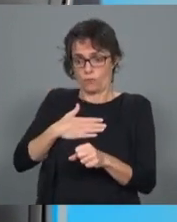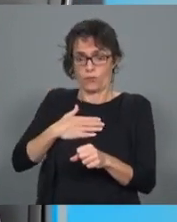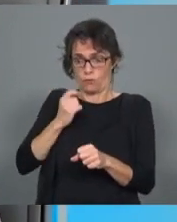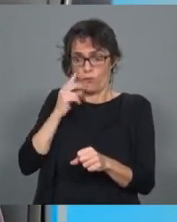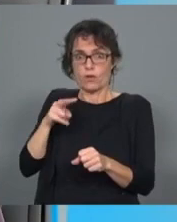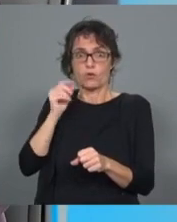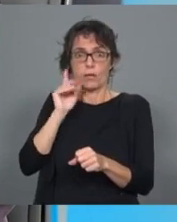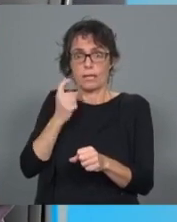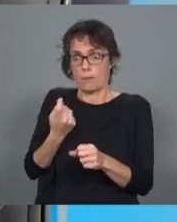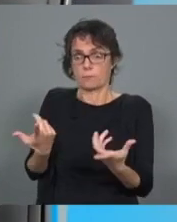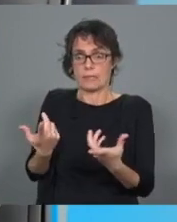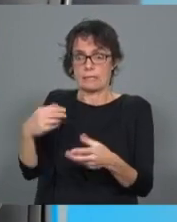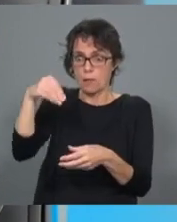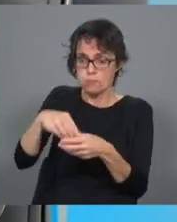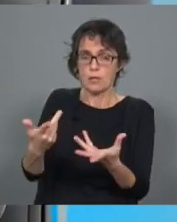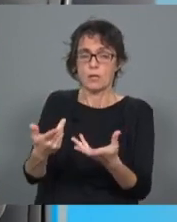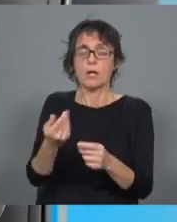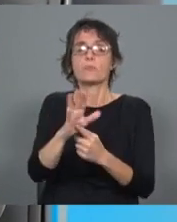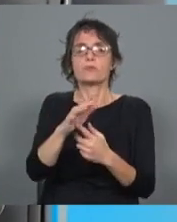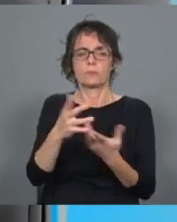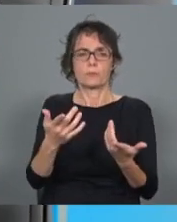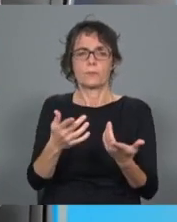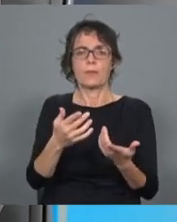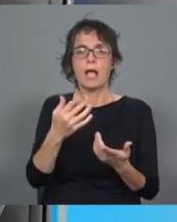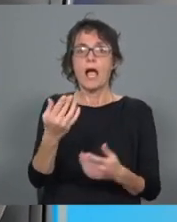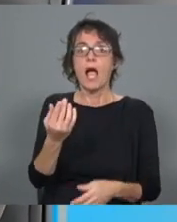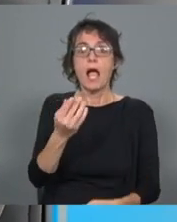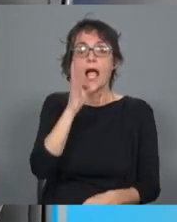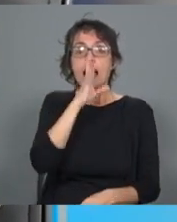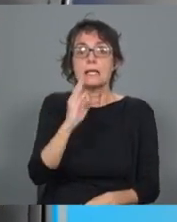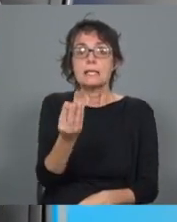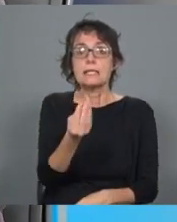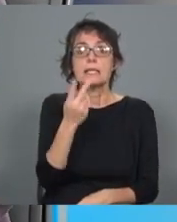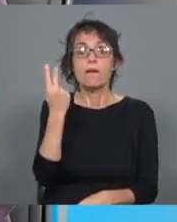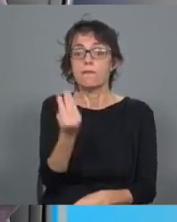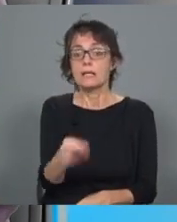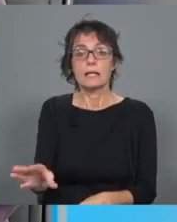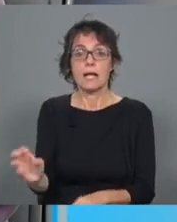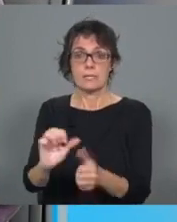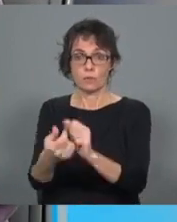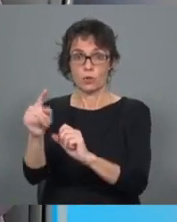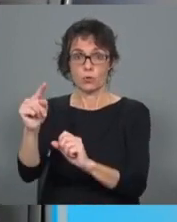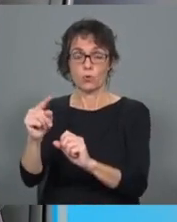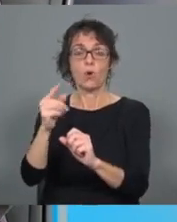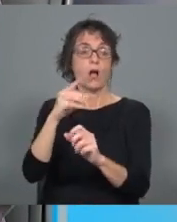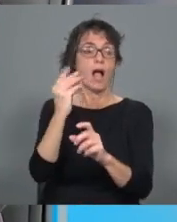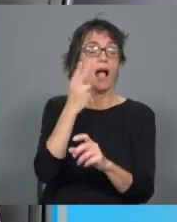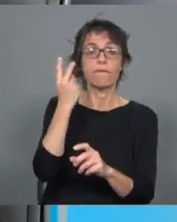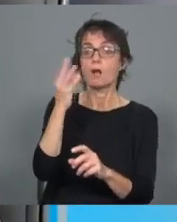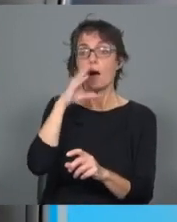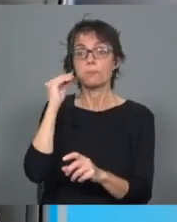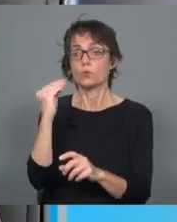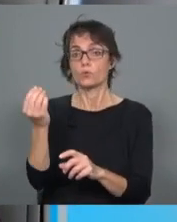sabemos que se a vida das crianças não mudar, a vida dos adultos não vai mudar, se a pobreza é connosco